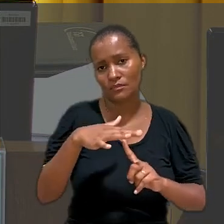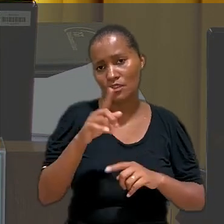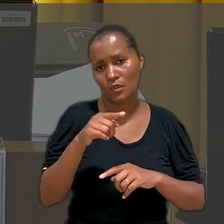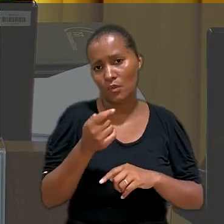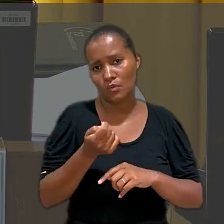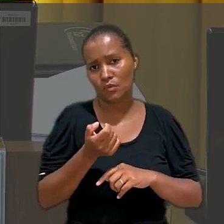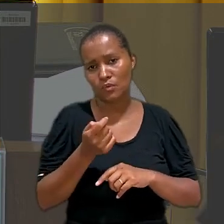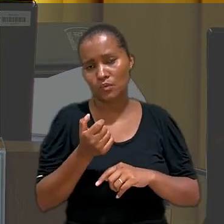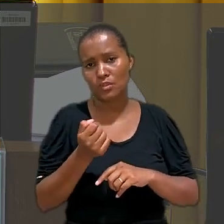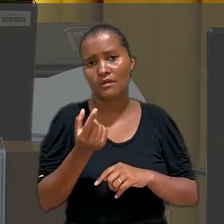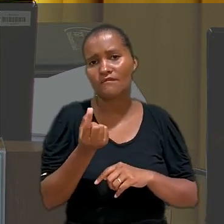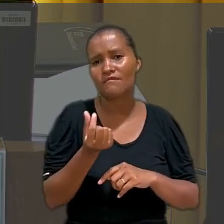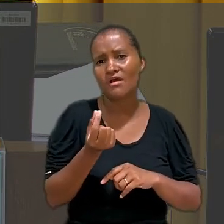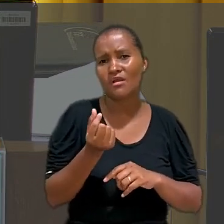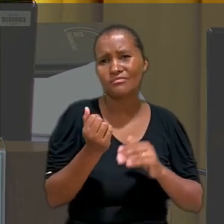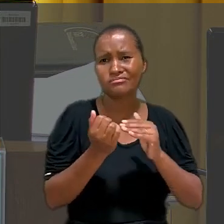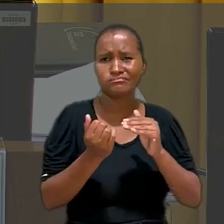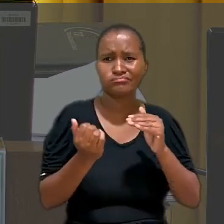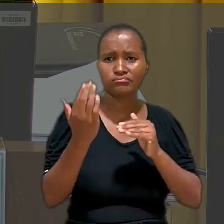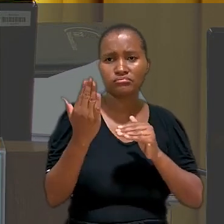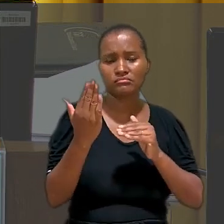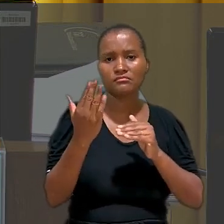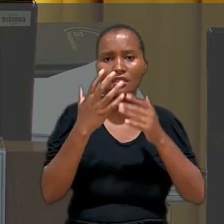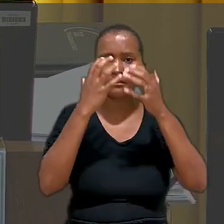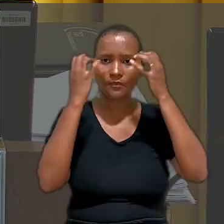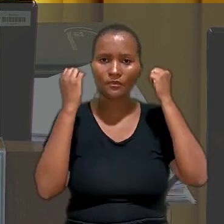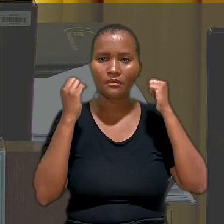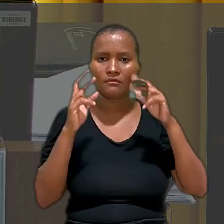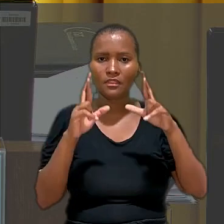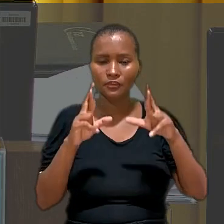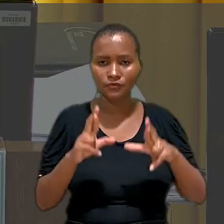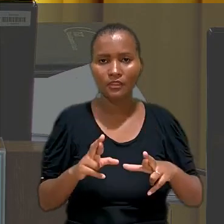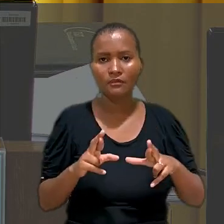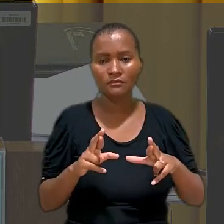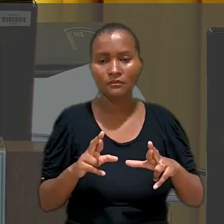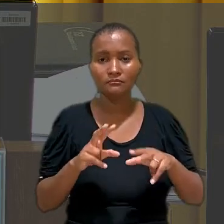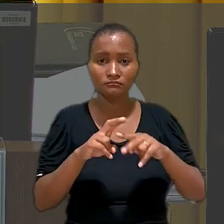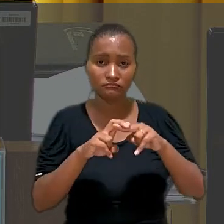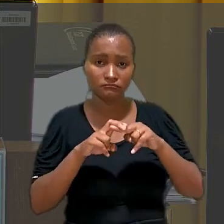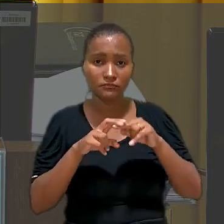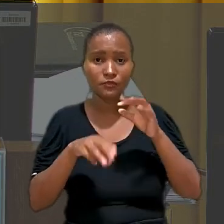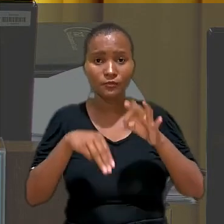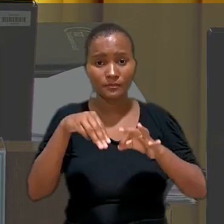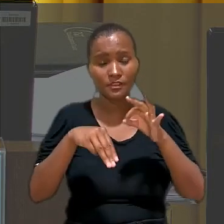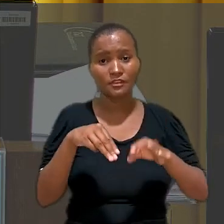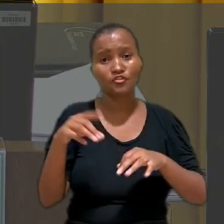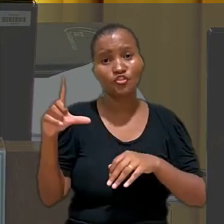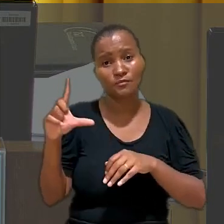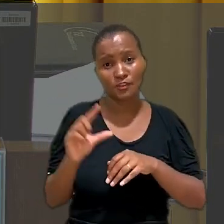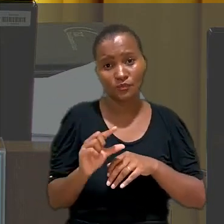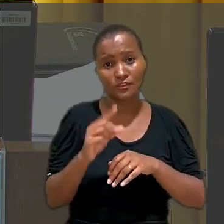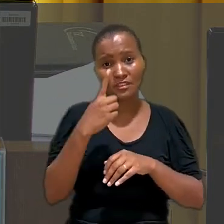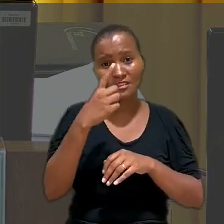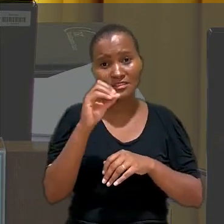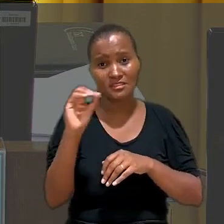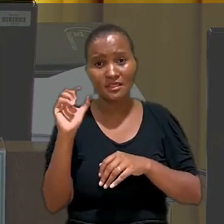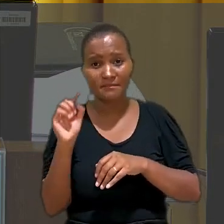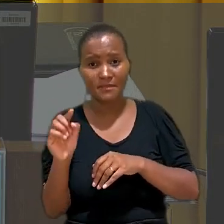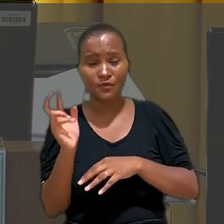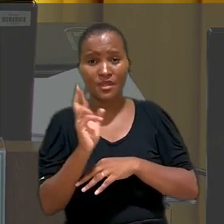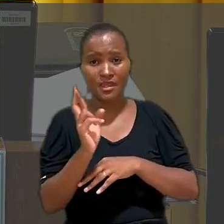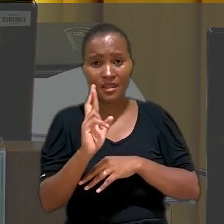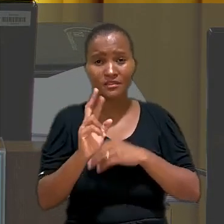empregado, não é razoável a estipulação de um montante elevado pelo Tribunal Regional. Com isso, o ministro reduziu a reparação